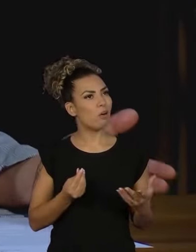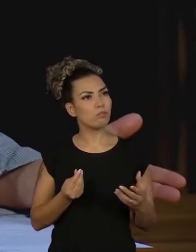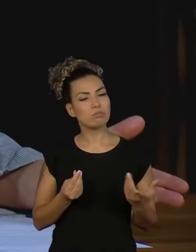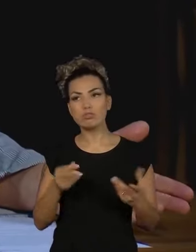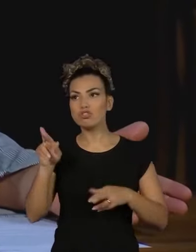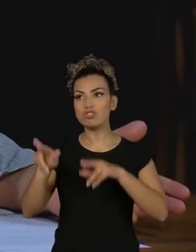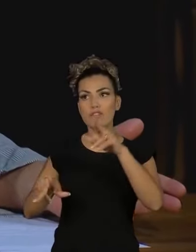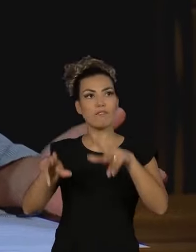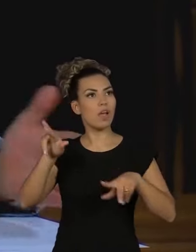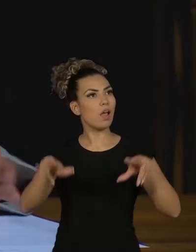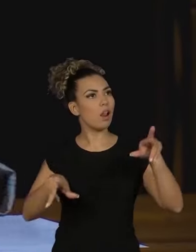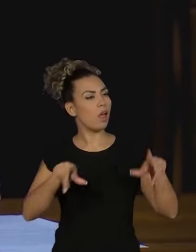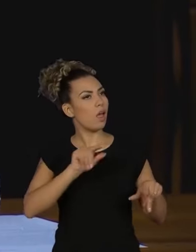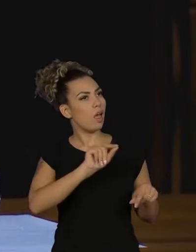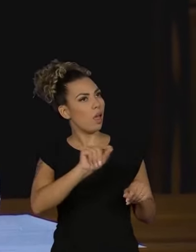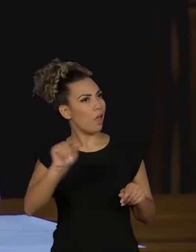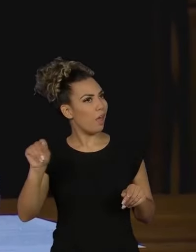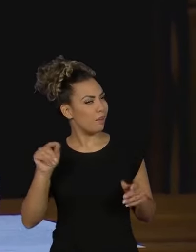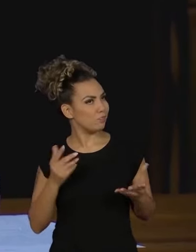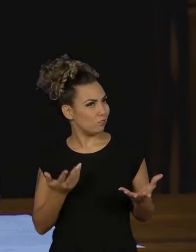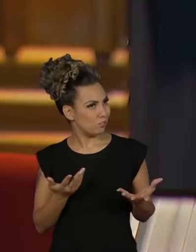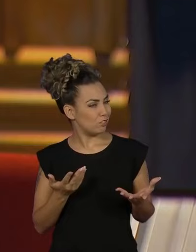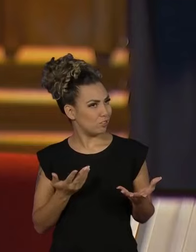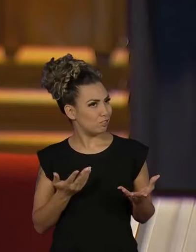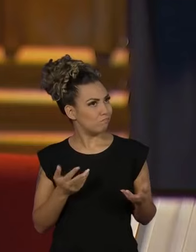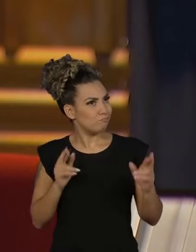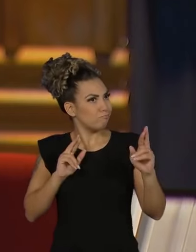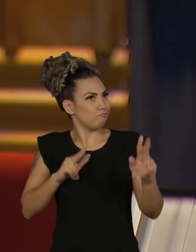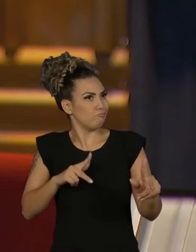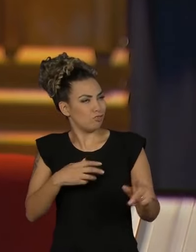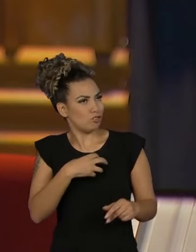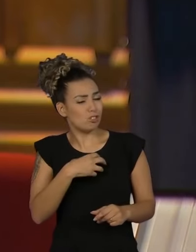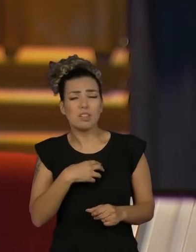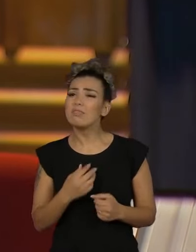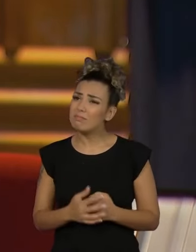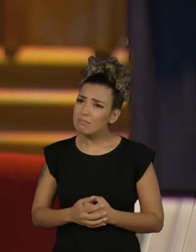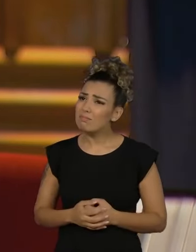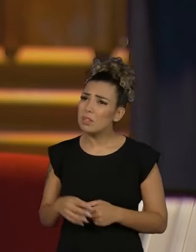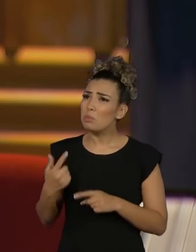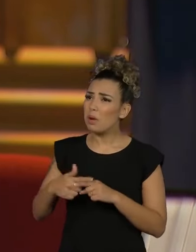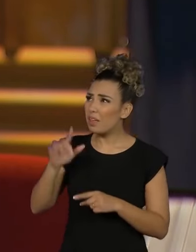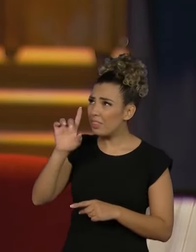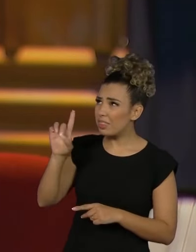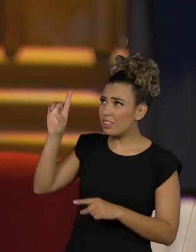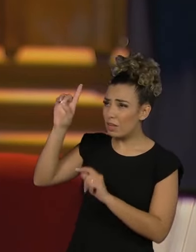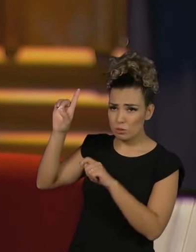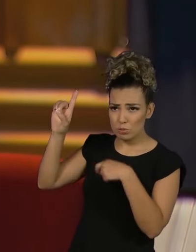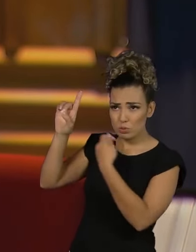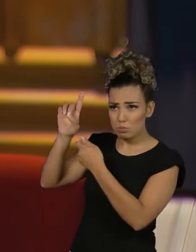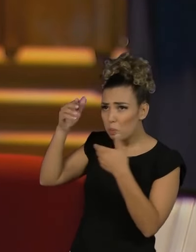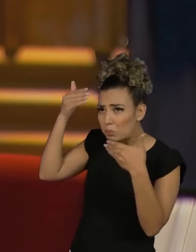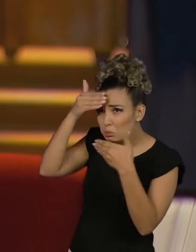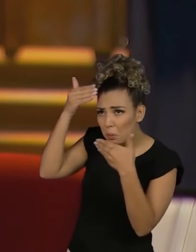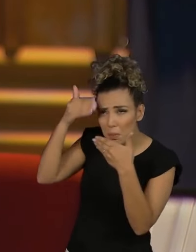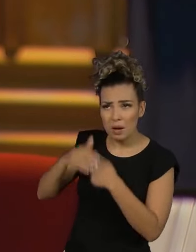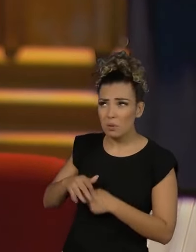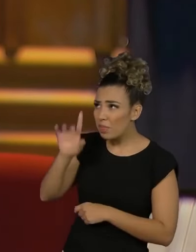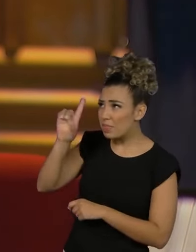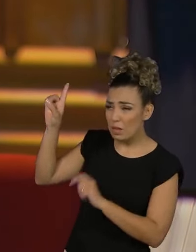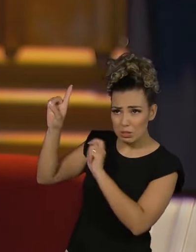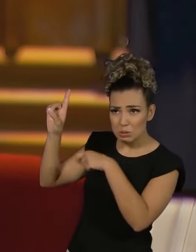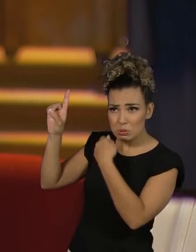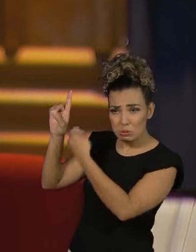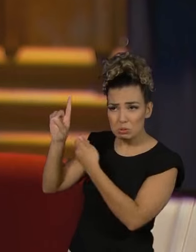pessoas que também estão no caminho espiritual. É, né? Porque Deus não é muçulmano, Deus não é cristão, Deus